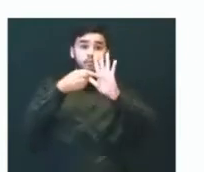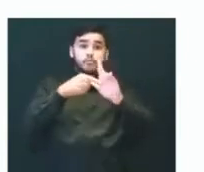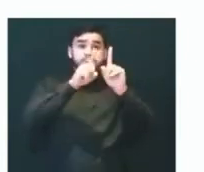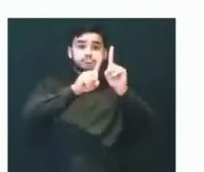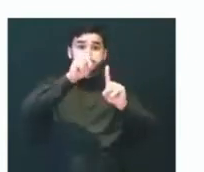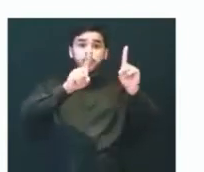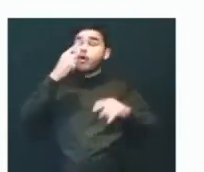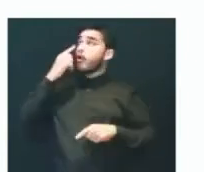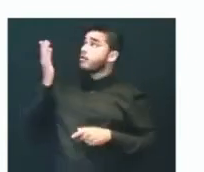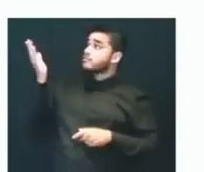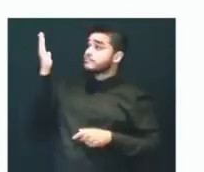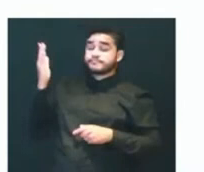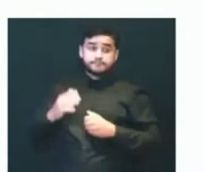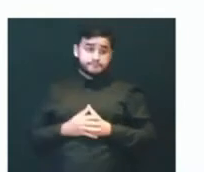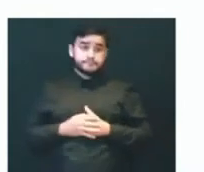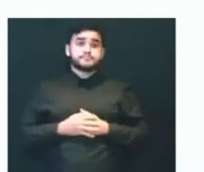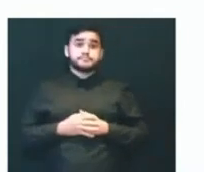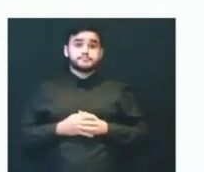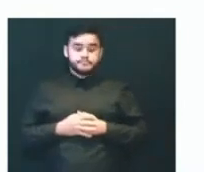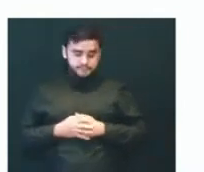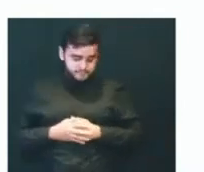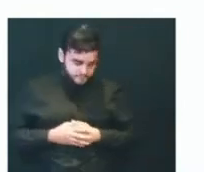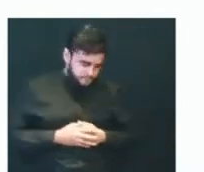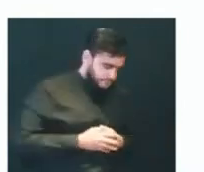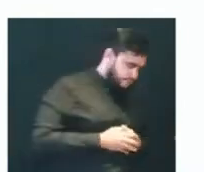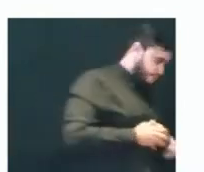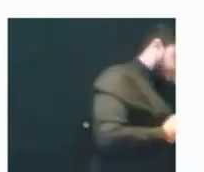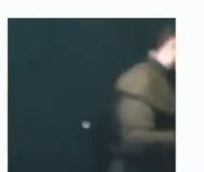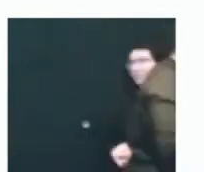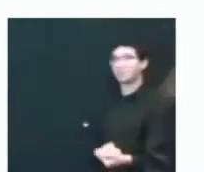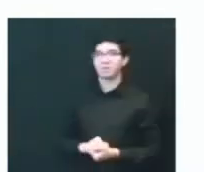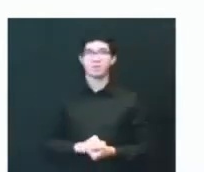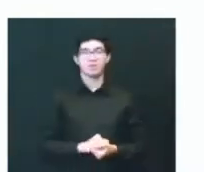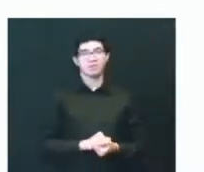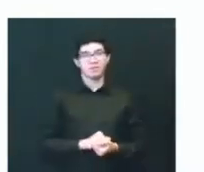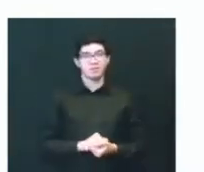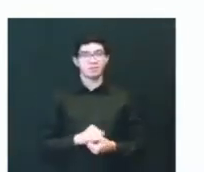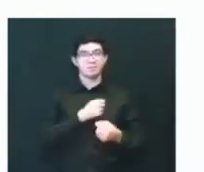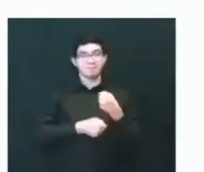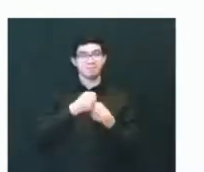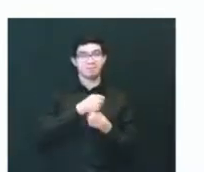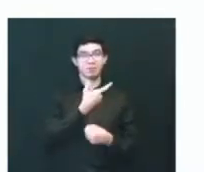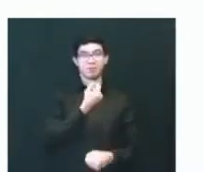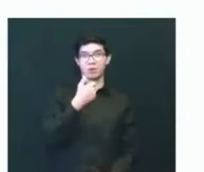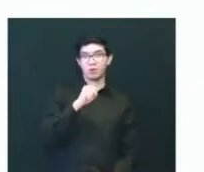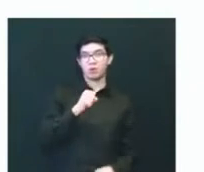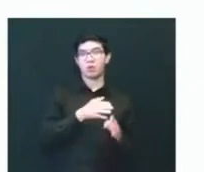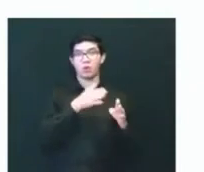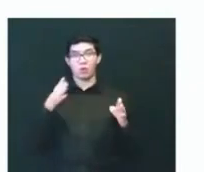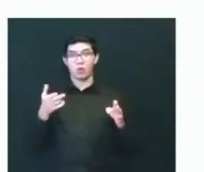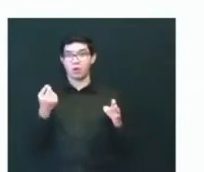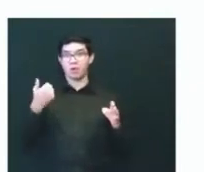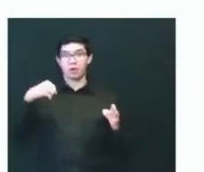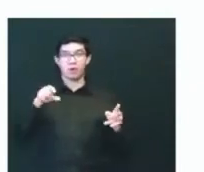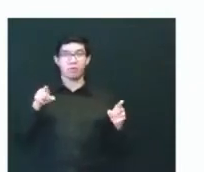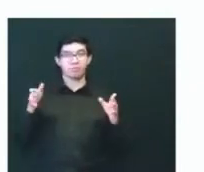de pacientes oncológicos que a gente tem aqui no Brasil, aqui são dados 2018 e 2019, a gente tem que, em 2018 e 2019,